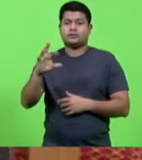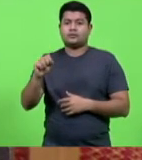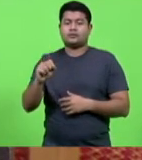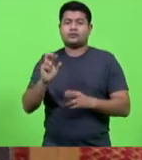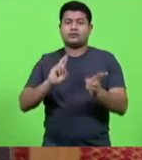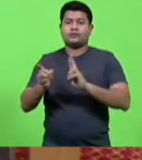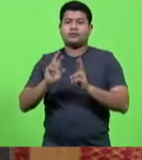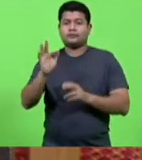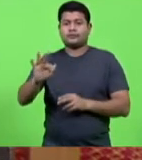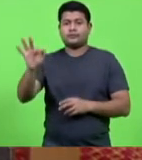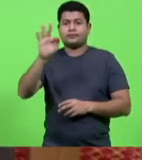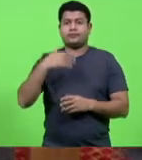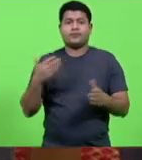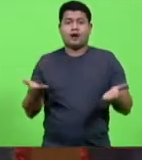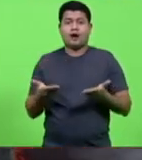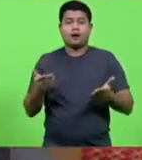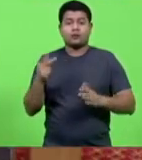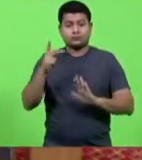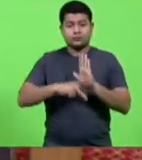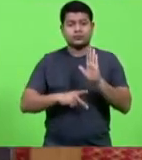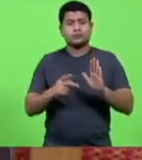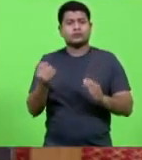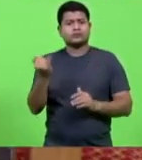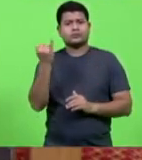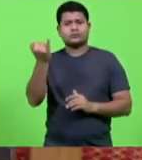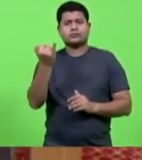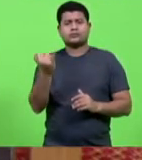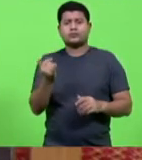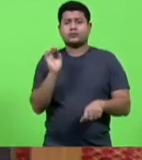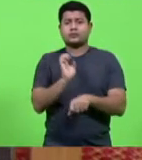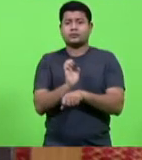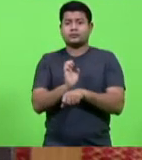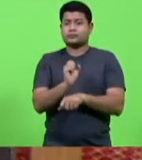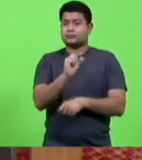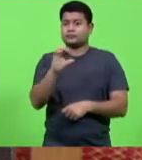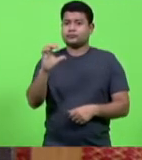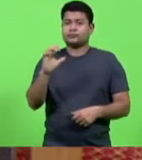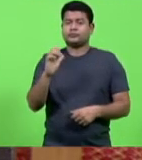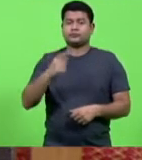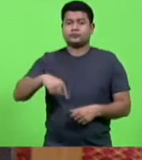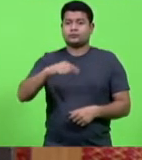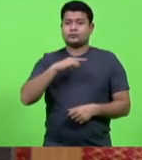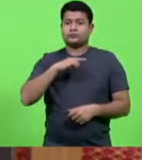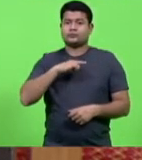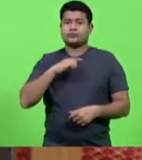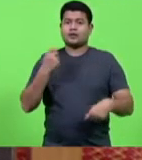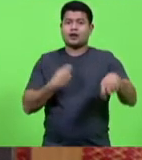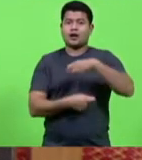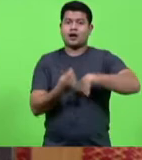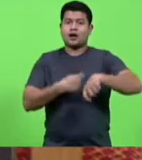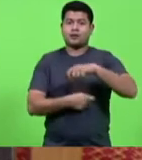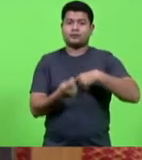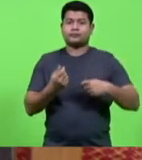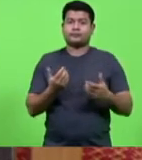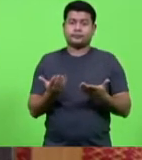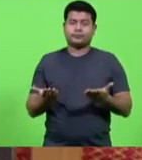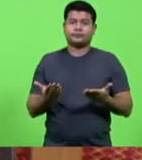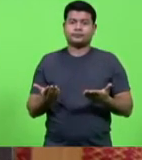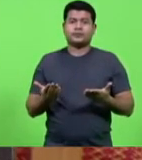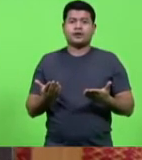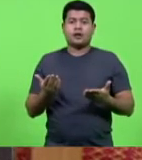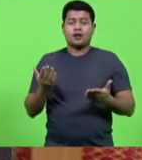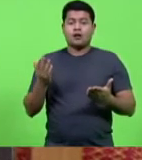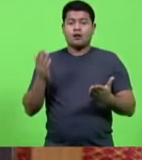é importantíssimo para o Estado de Santa Catarina. Nós temos a nossa economia